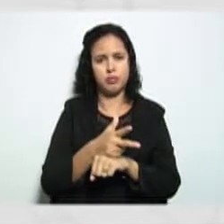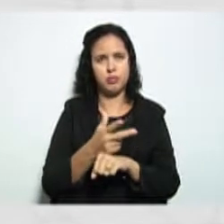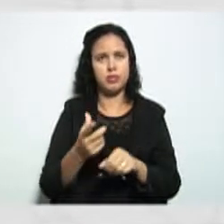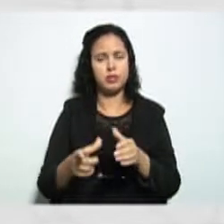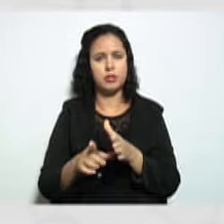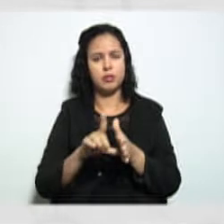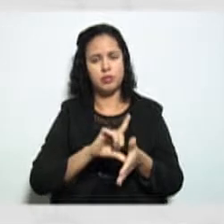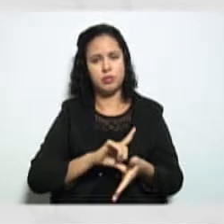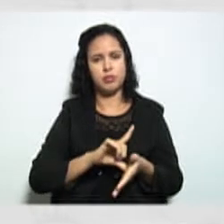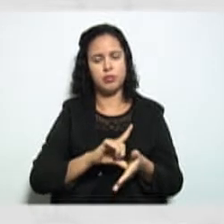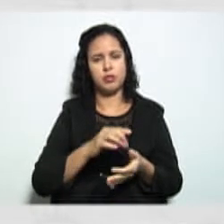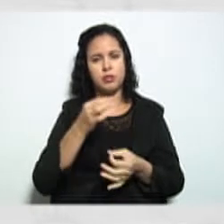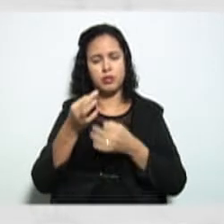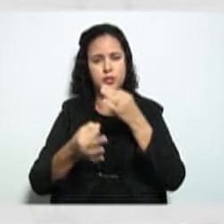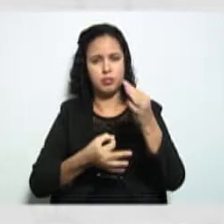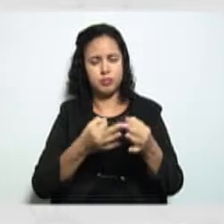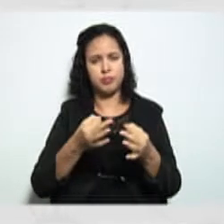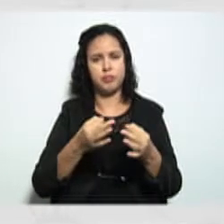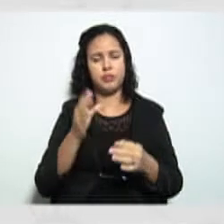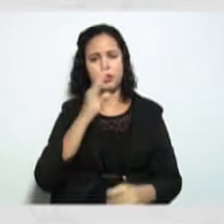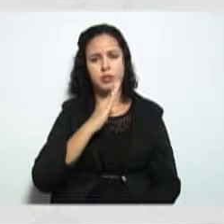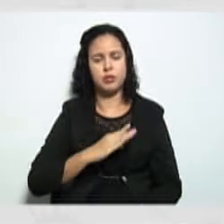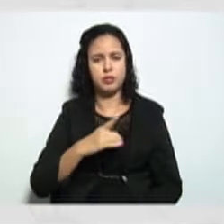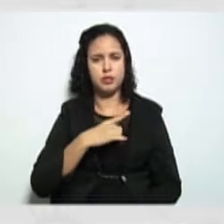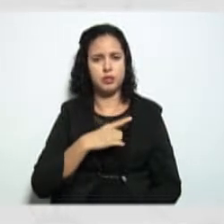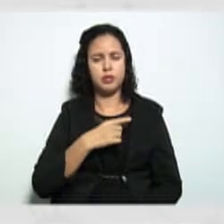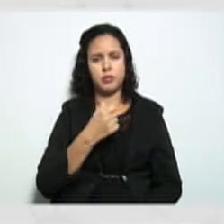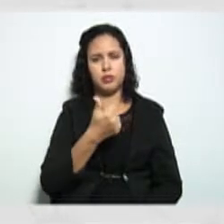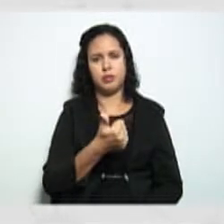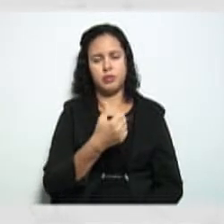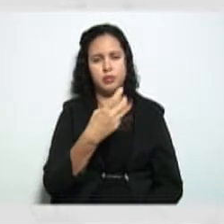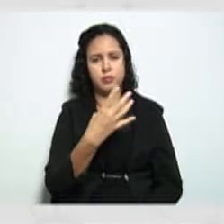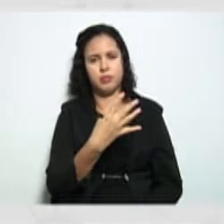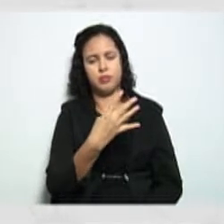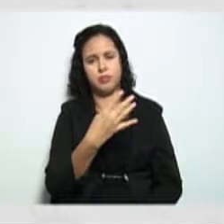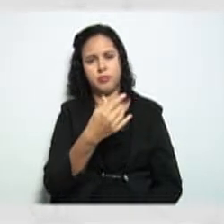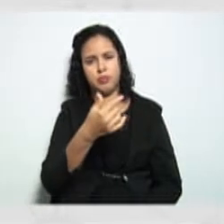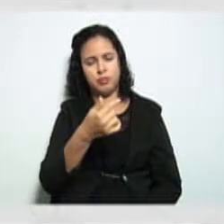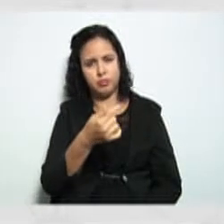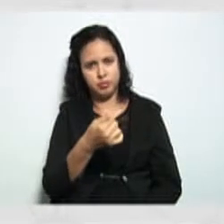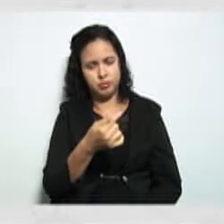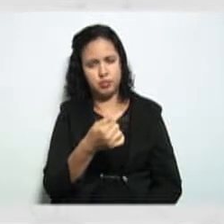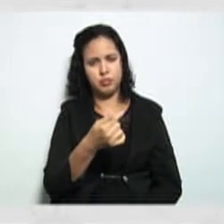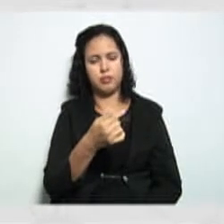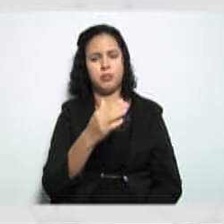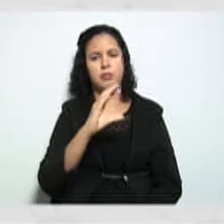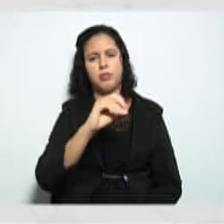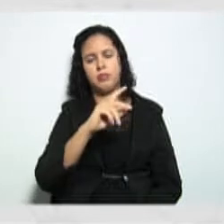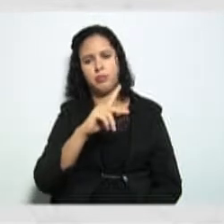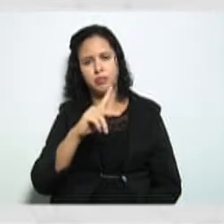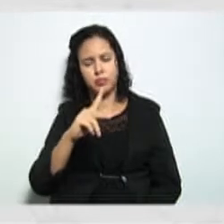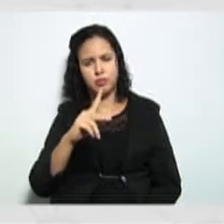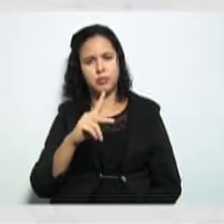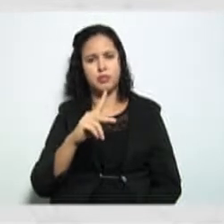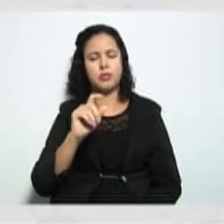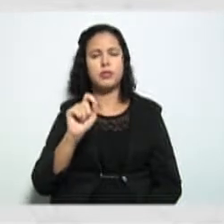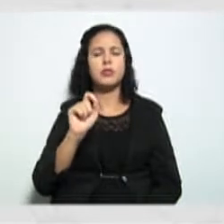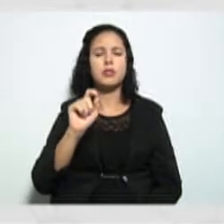comentar que existem no Brasil atualmente 147 cooperativas de consumo. Essas cooperativas contam